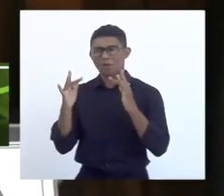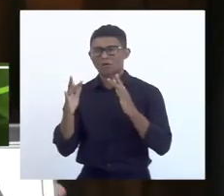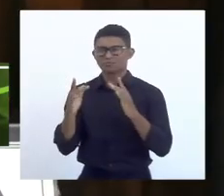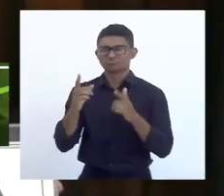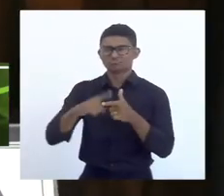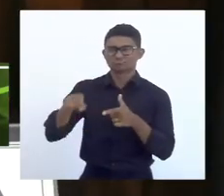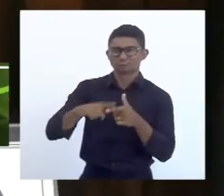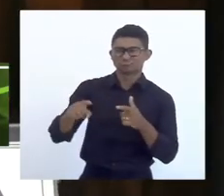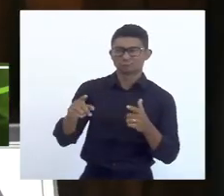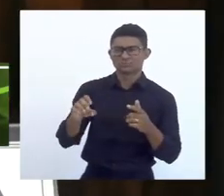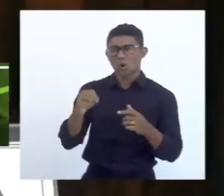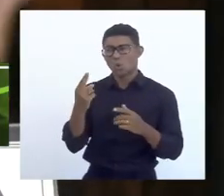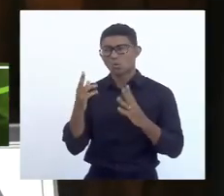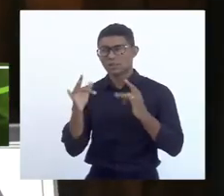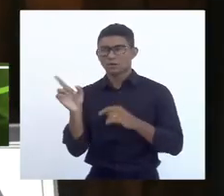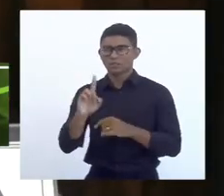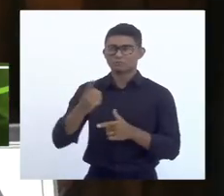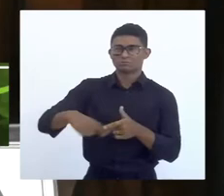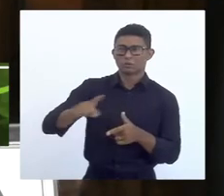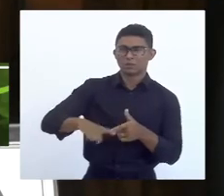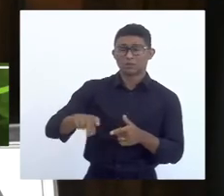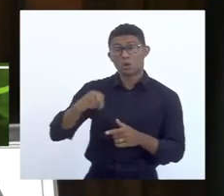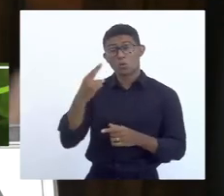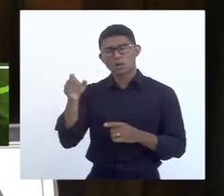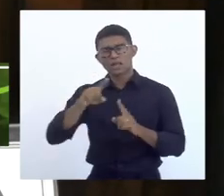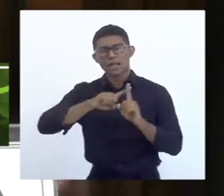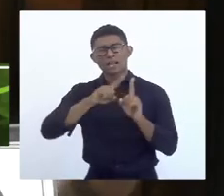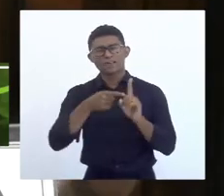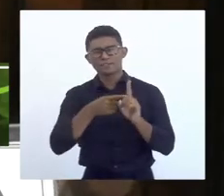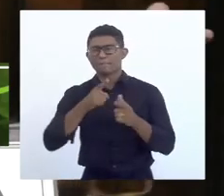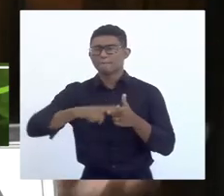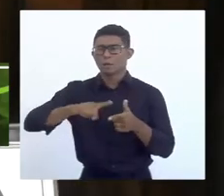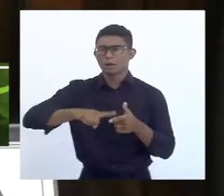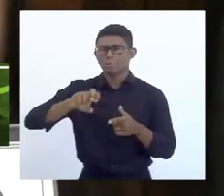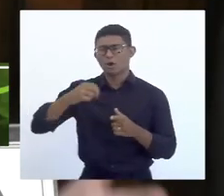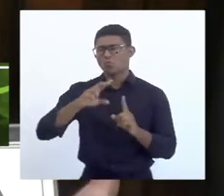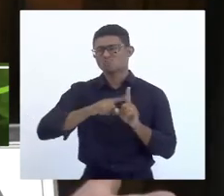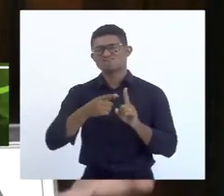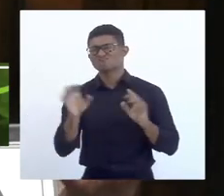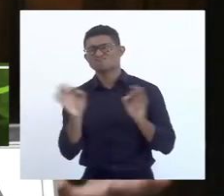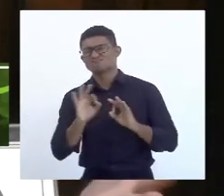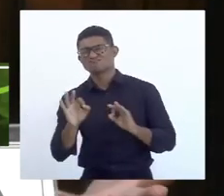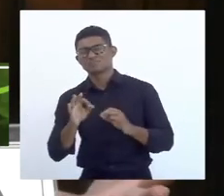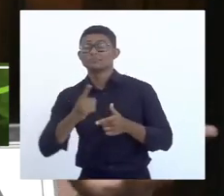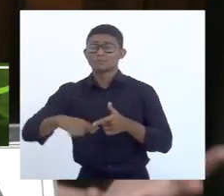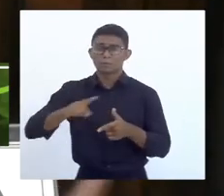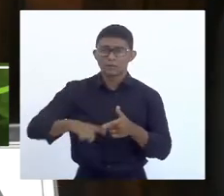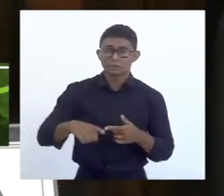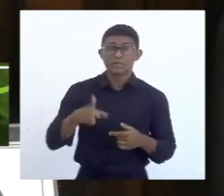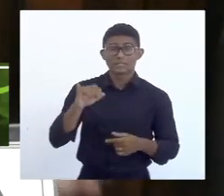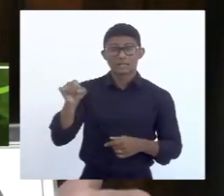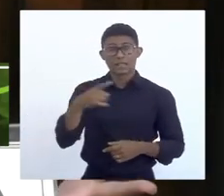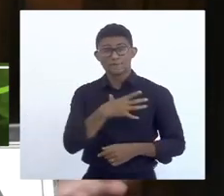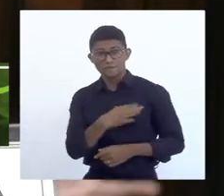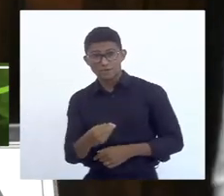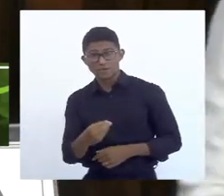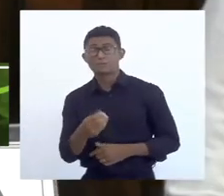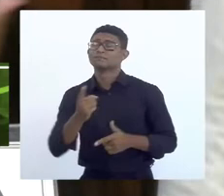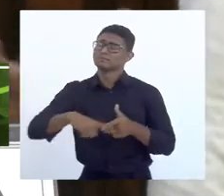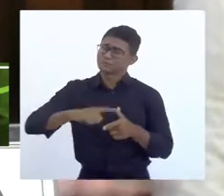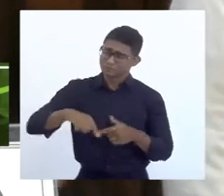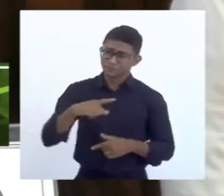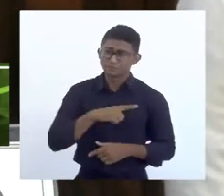se não namora com alguém tem problema, se engravida tem problema, se não engravida tem problema, se tem filho que amamenta é um problema, se dá